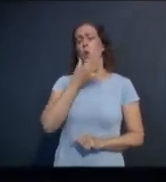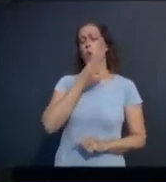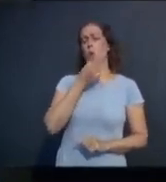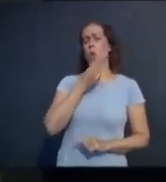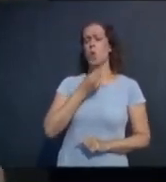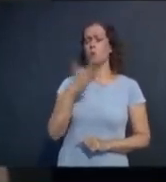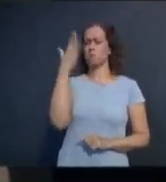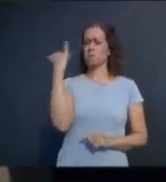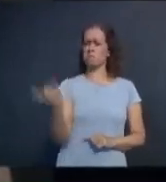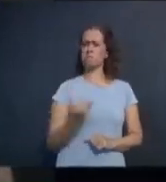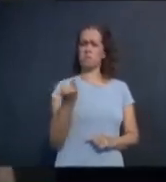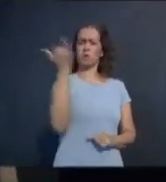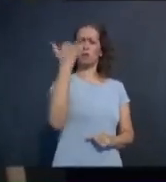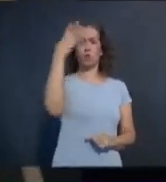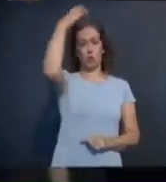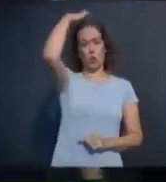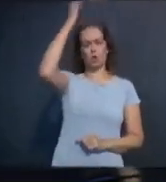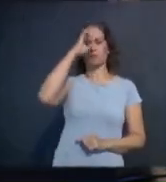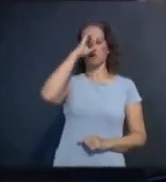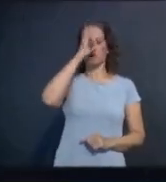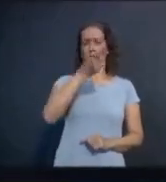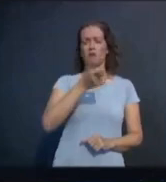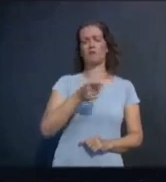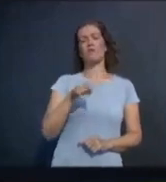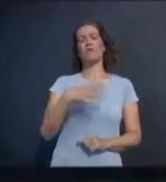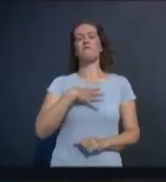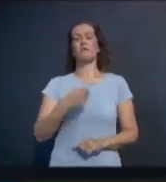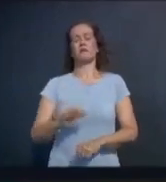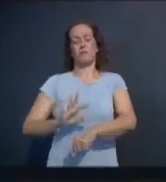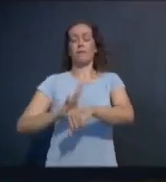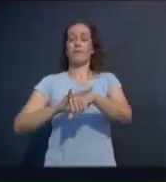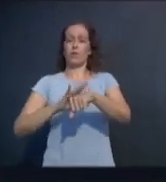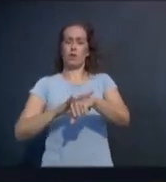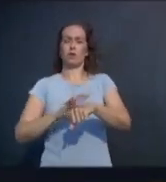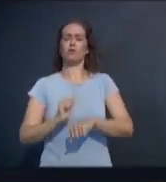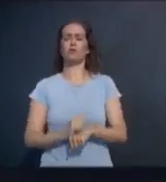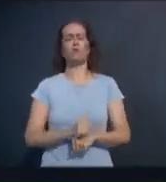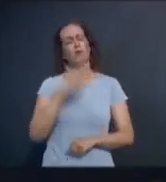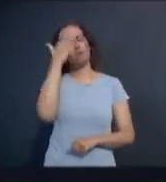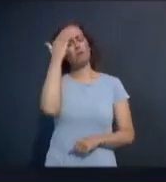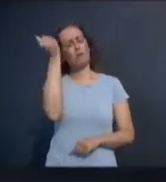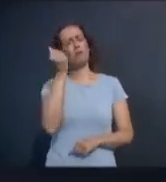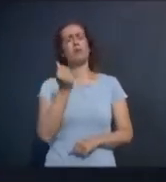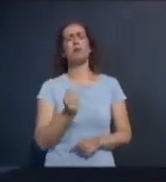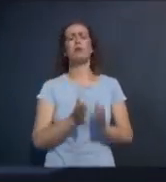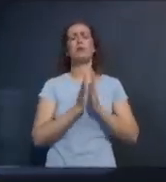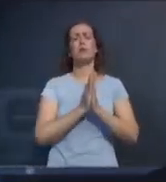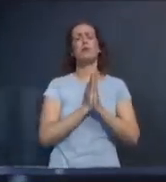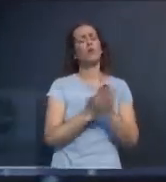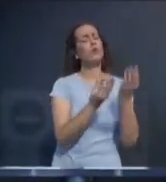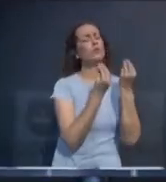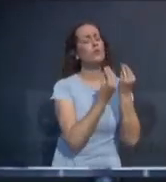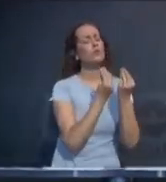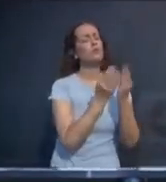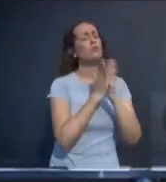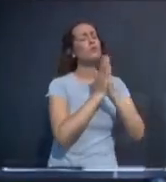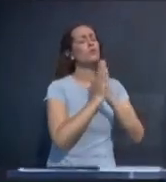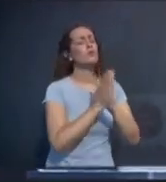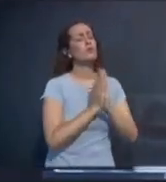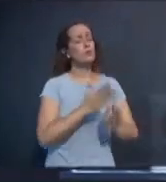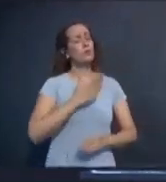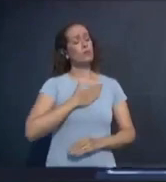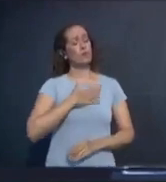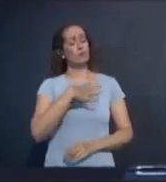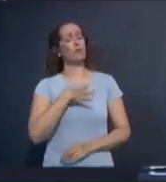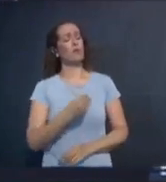ouvido dizer que Jesus viera da Judeia para a Galileia, foi ter com ele e lhe rogou que descesse para curar seu filho que estava à